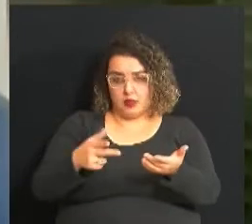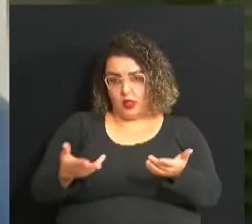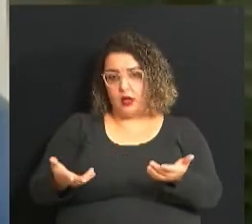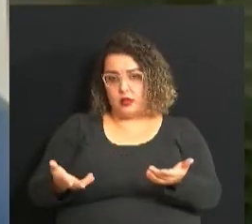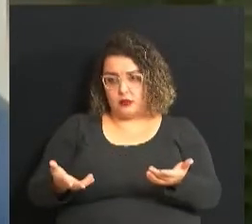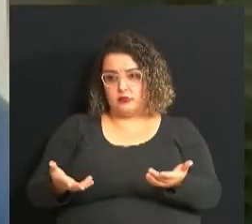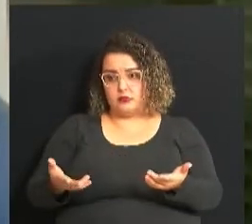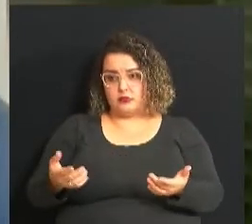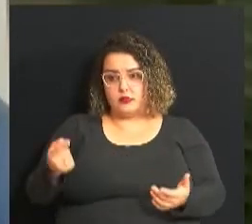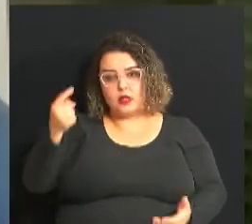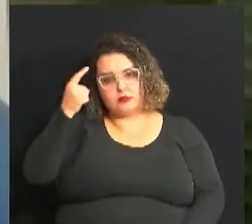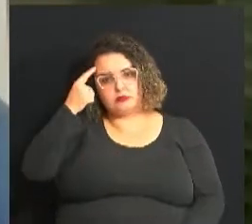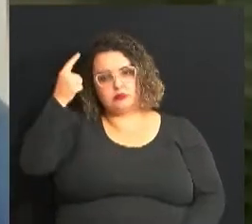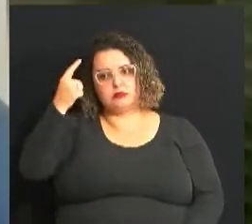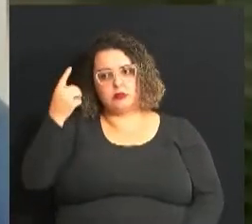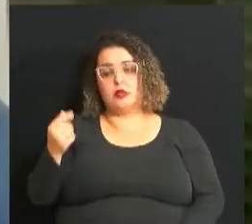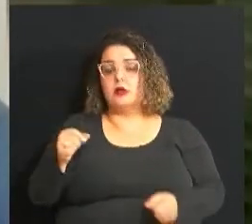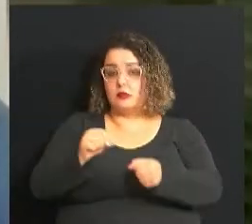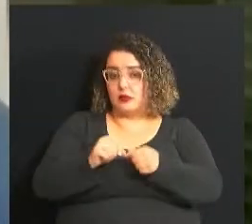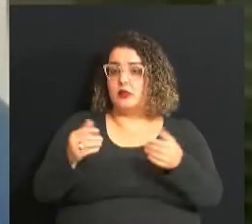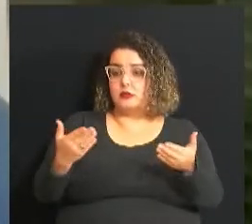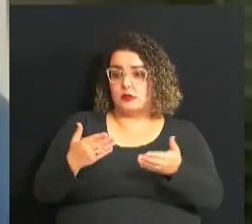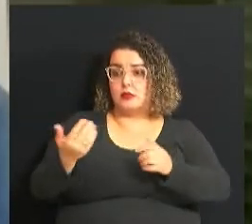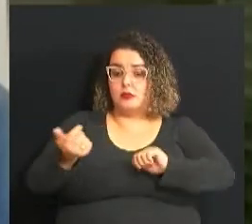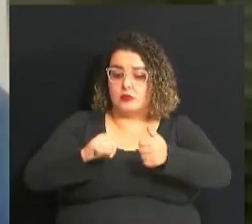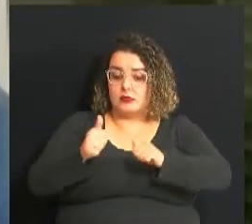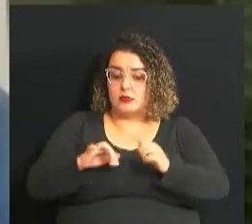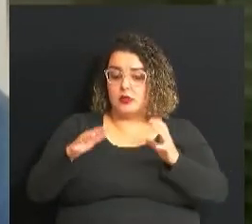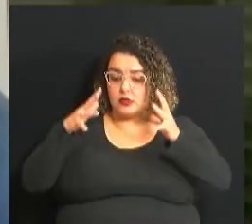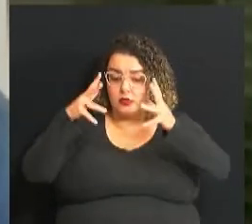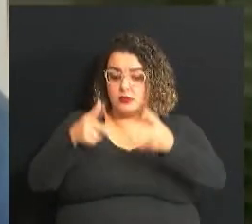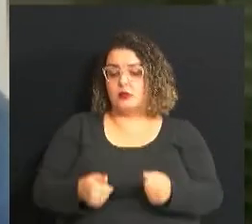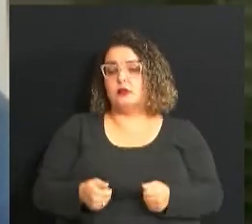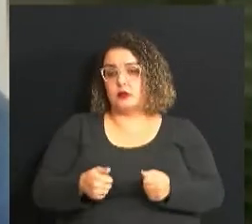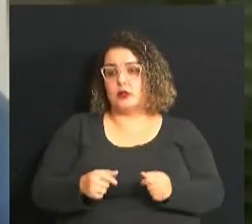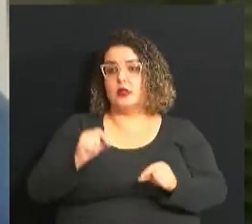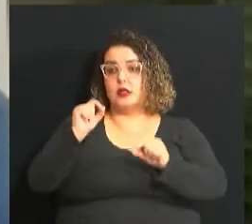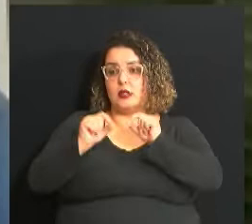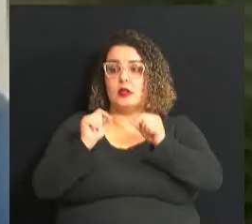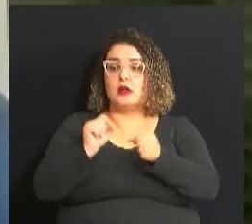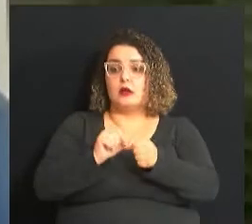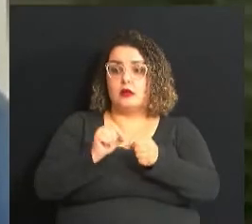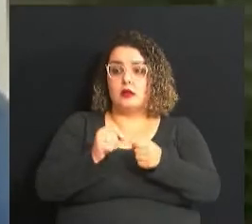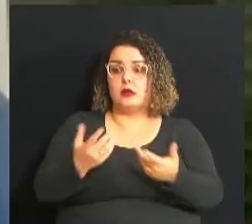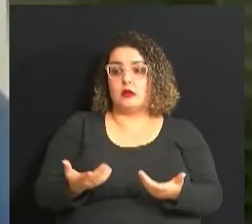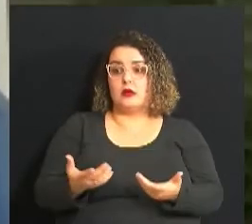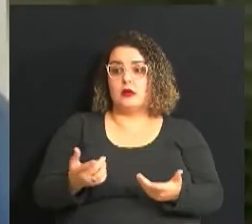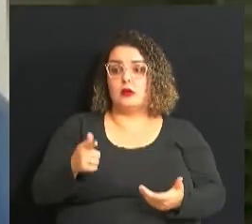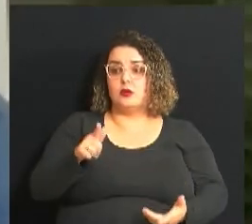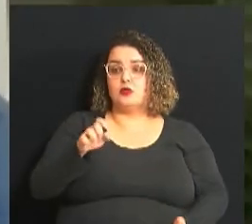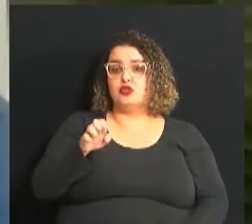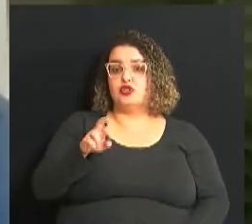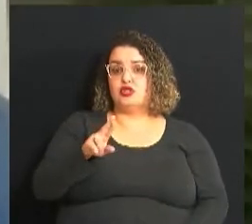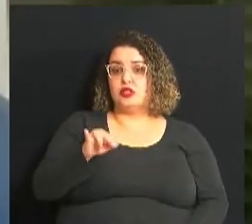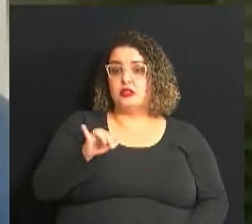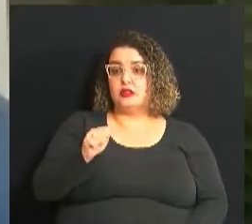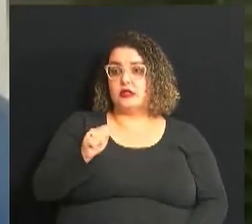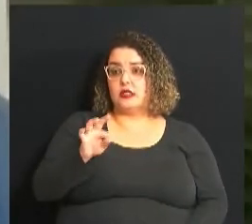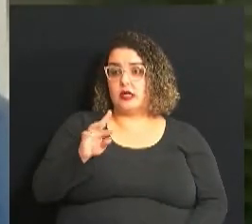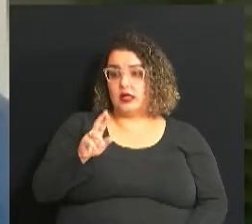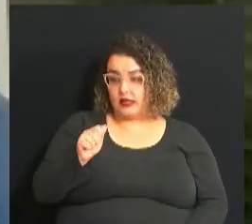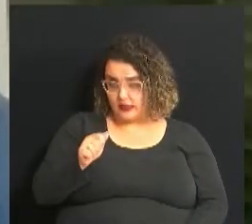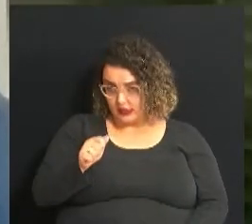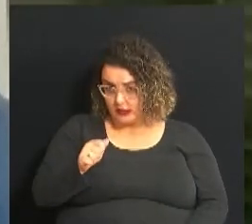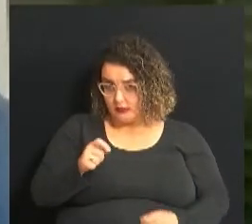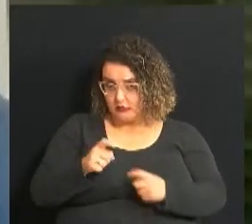captaram a ideia e fazem hoje uma avaliação geral. Quem também faz isso muito é o geriatra, que é um indivíduo